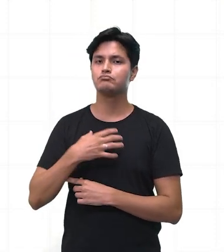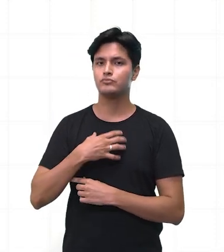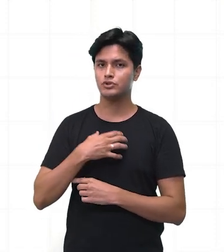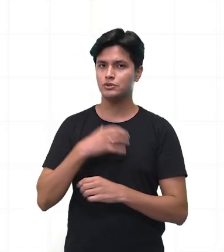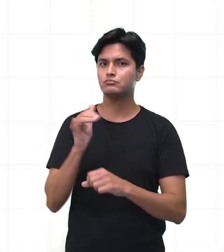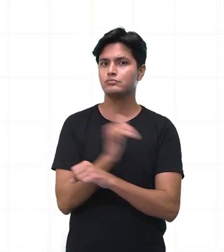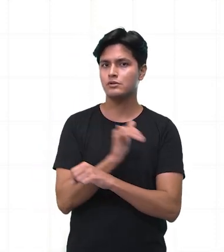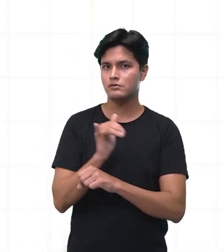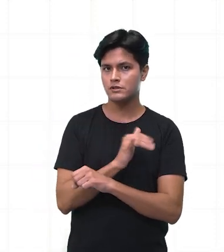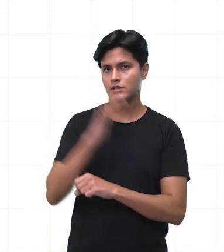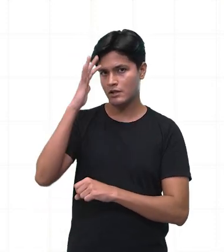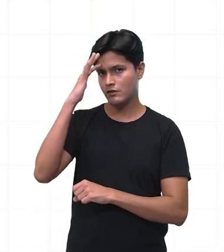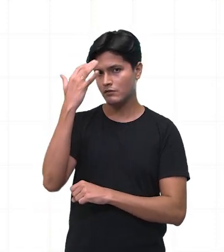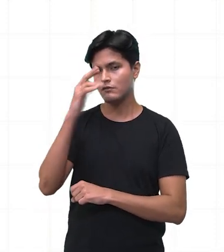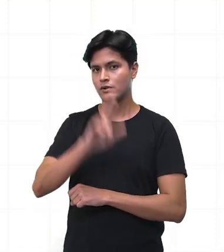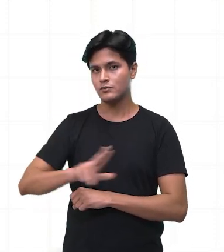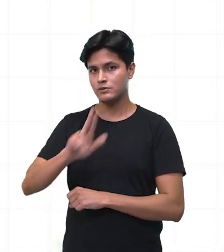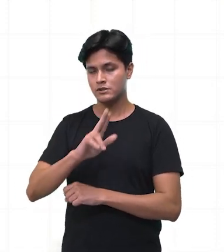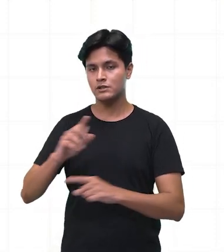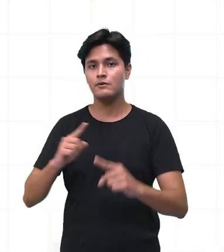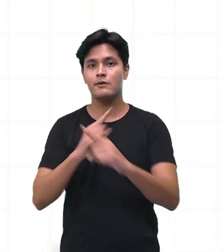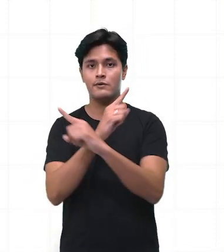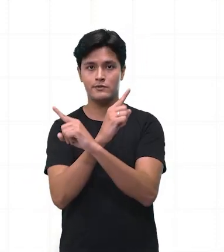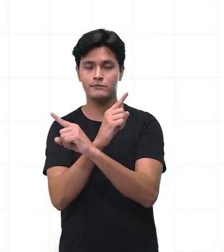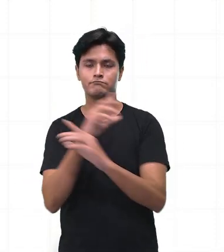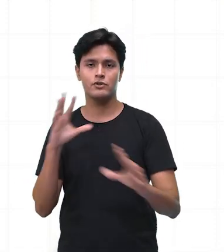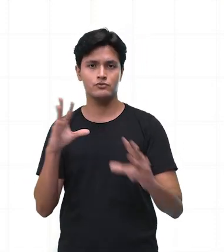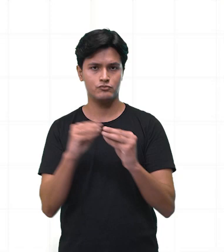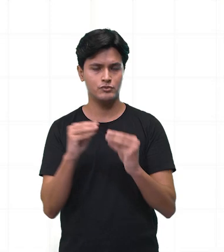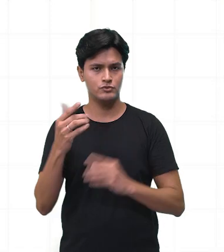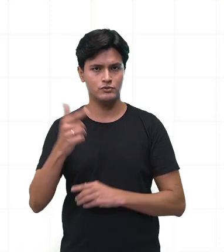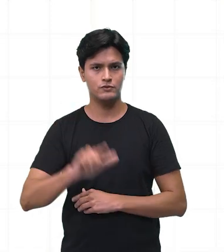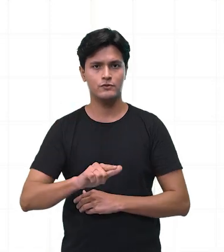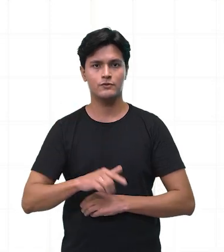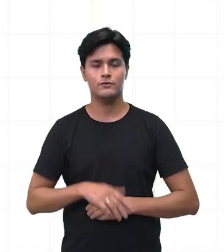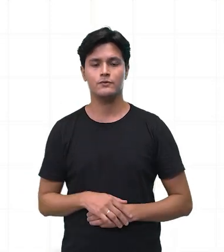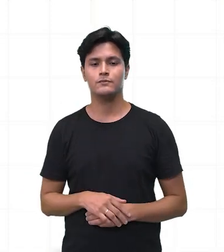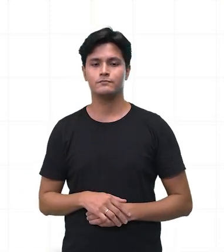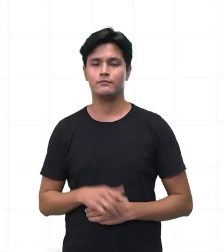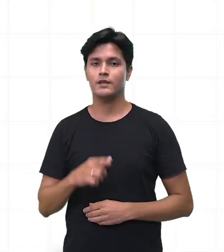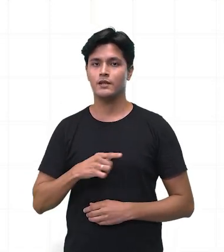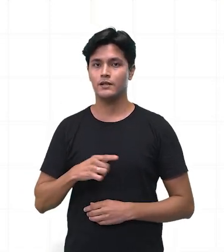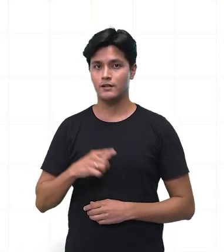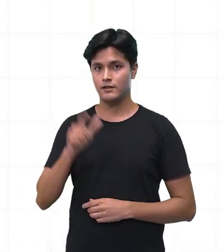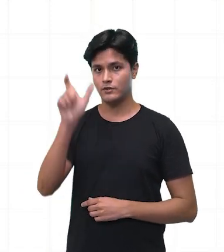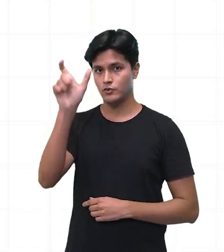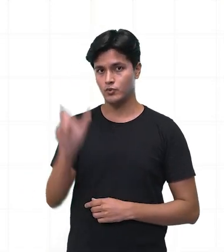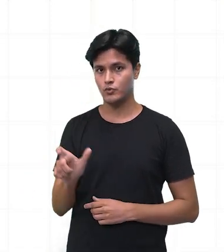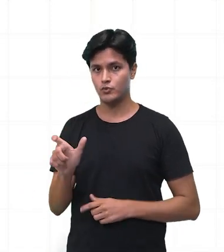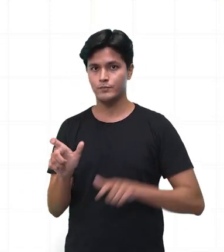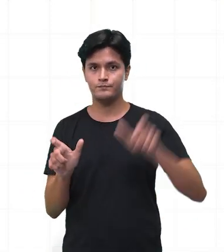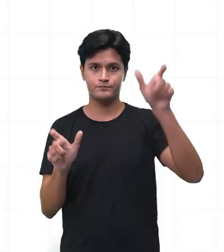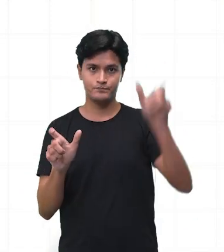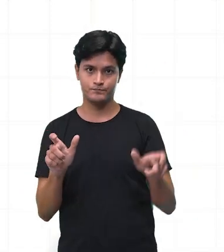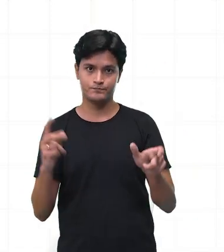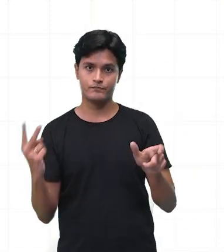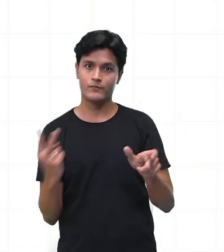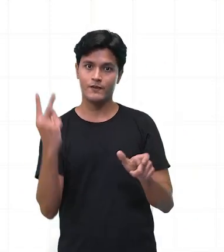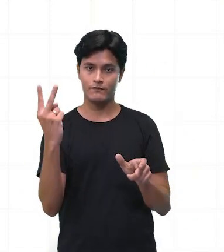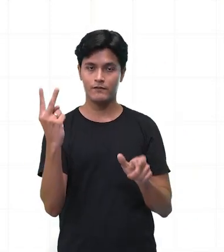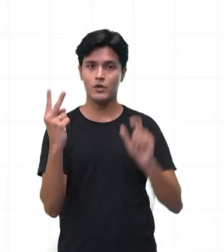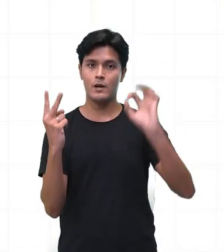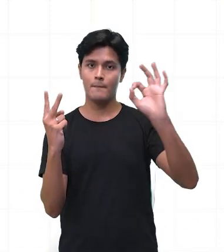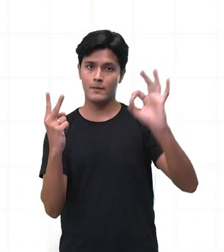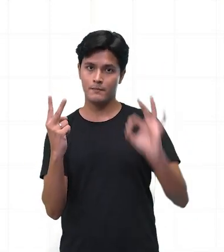de 3, tá? Resumindo mais uma vez, você coloca aí duas colunas, uma coluna com os valores e a segunda coluna